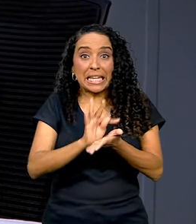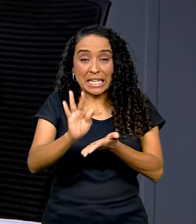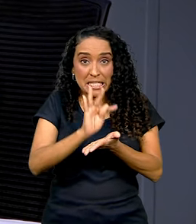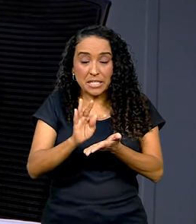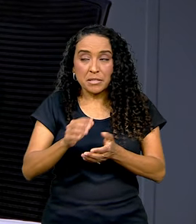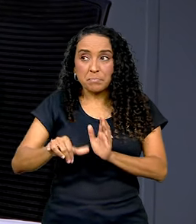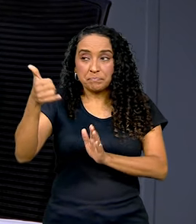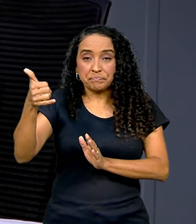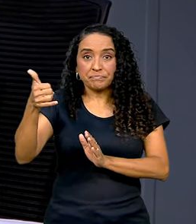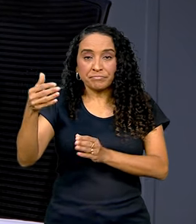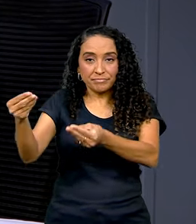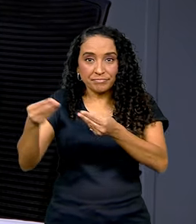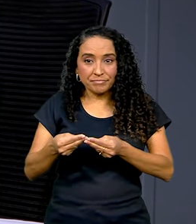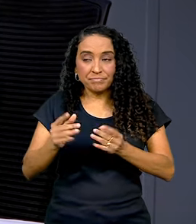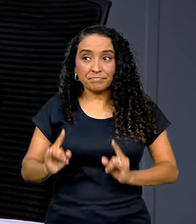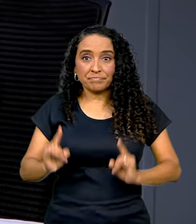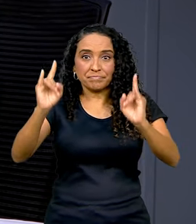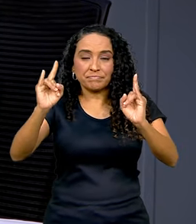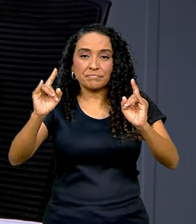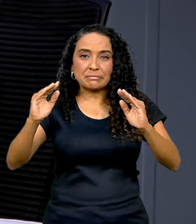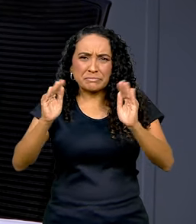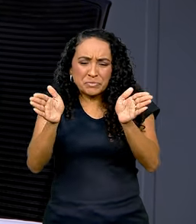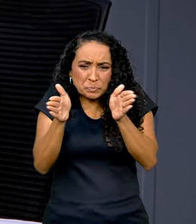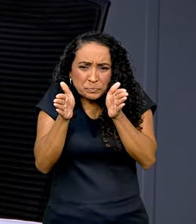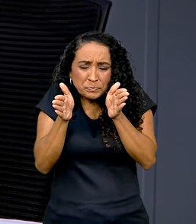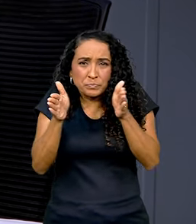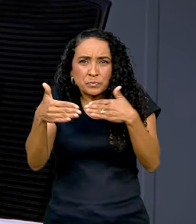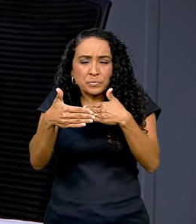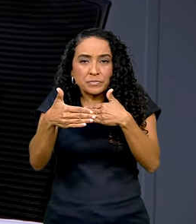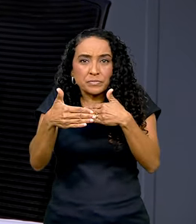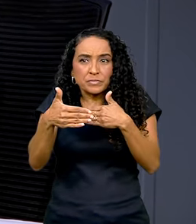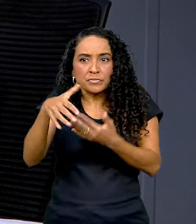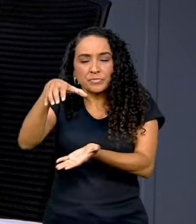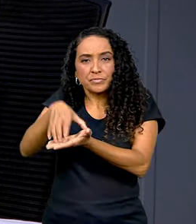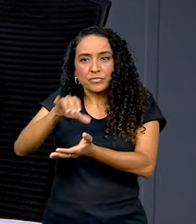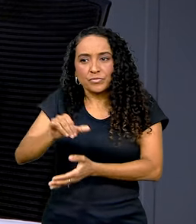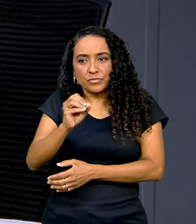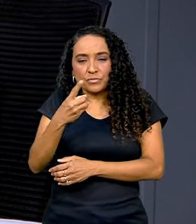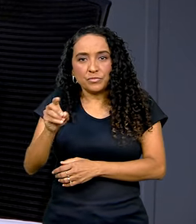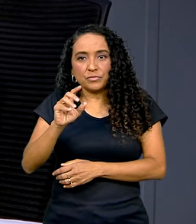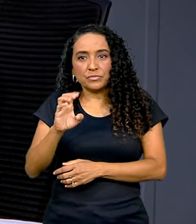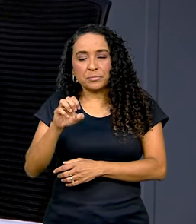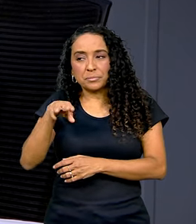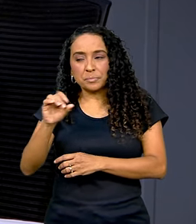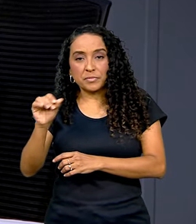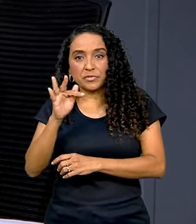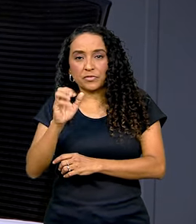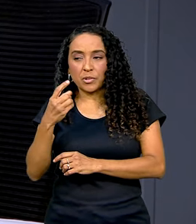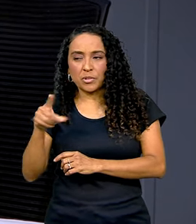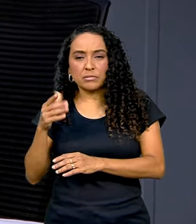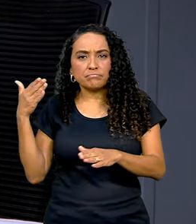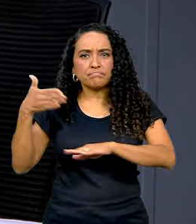pela primeira vez a gente chamava de apertamento um apartamento no conjunto jo Emílio Falcão